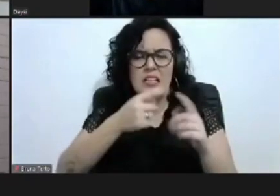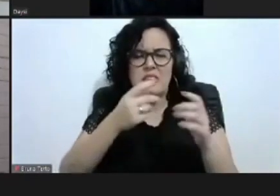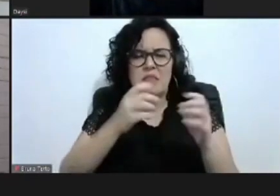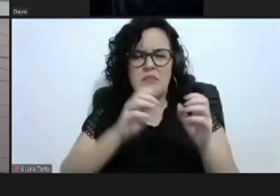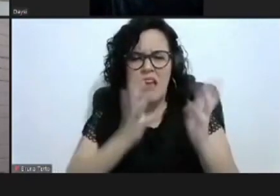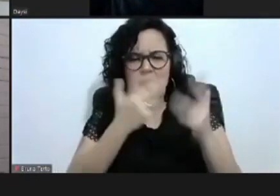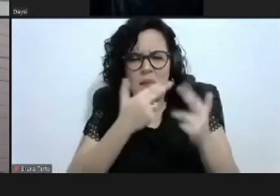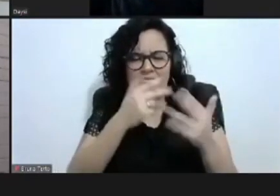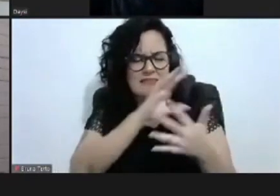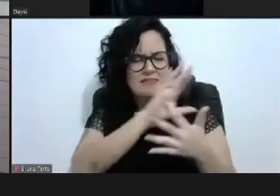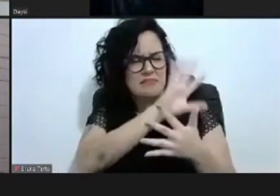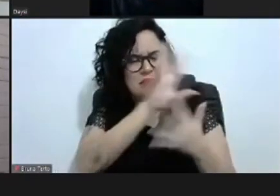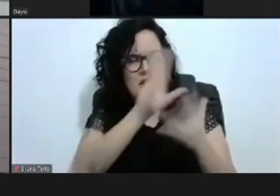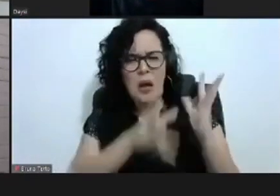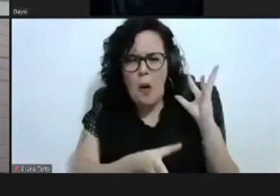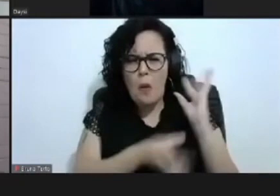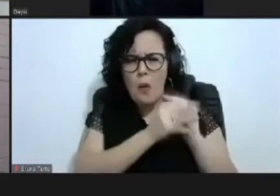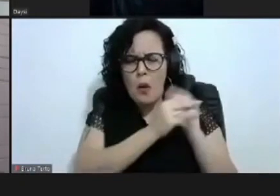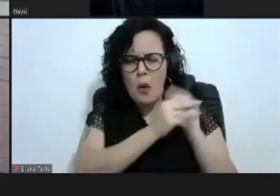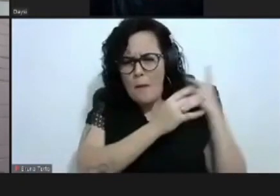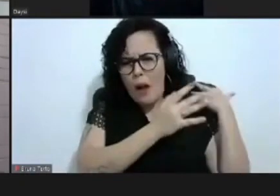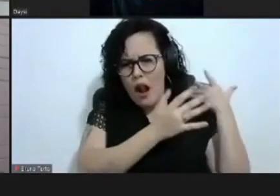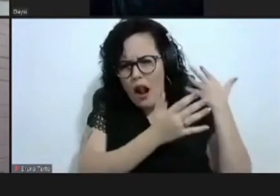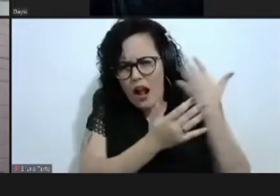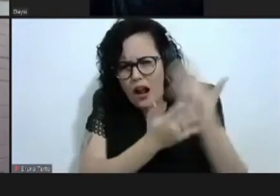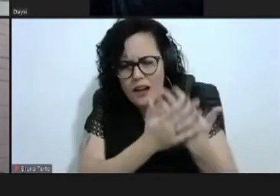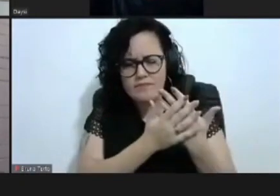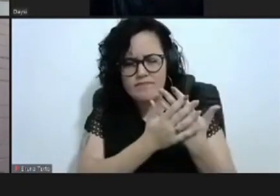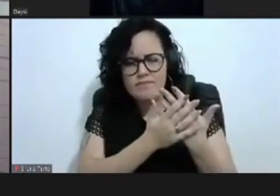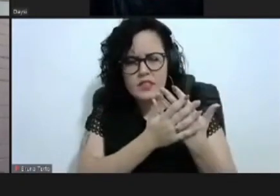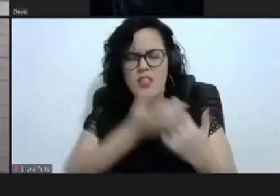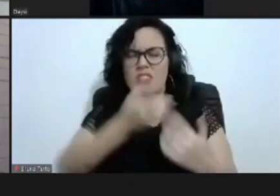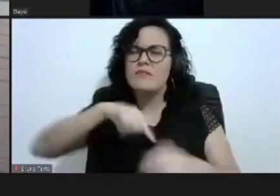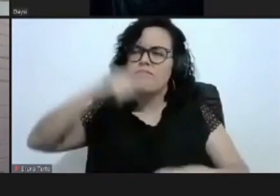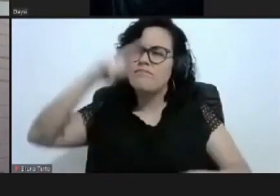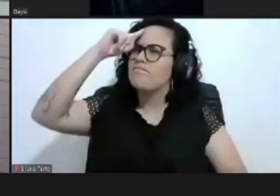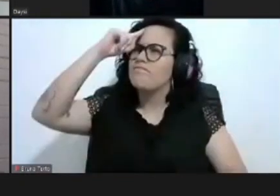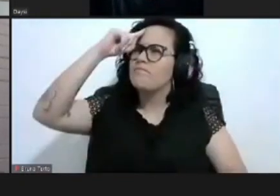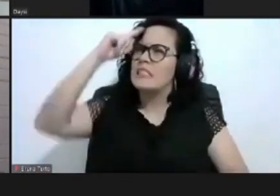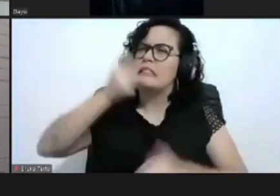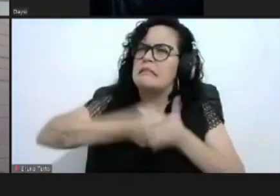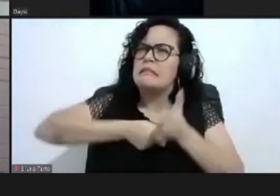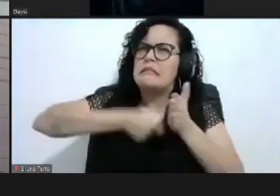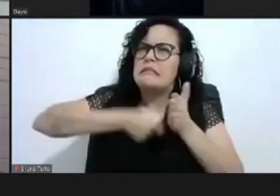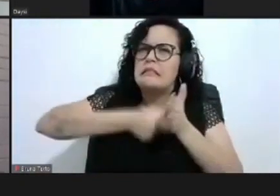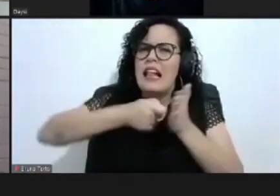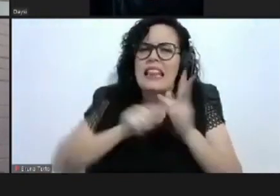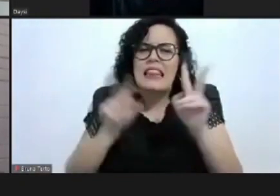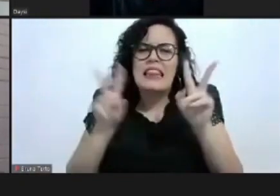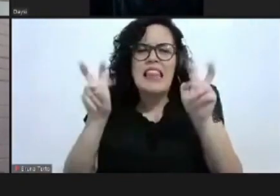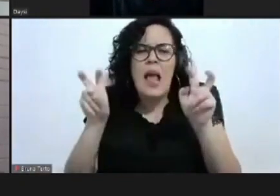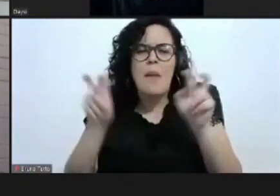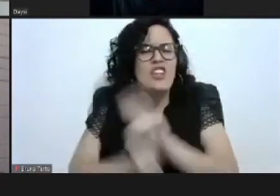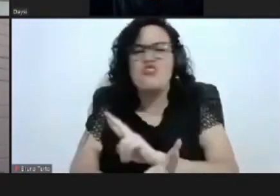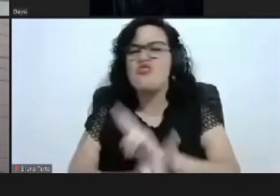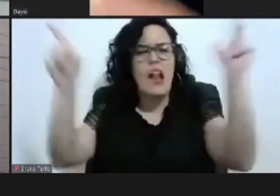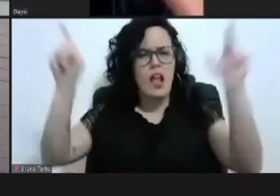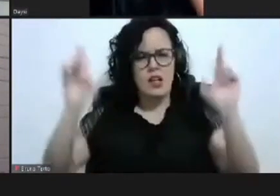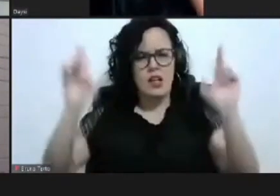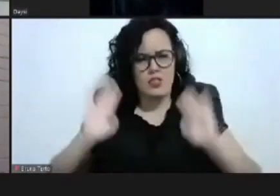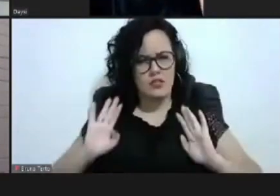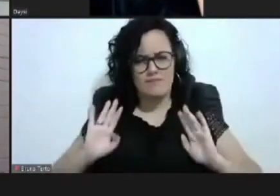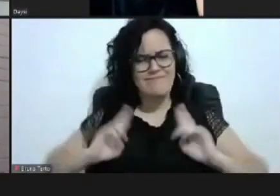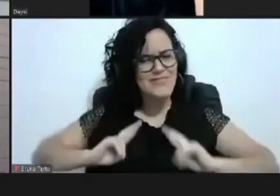né, de buscar um tema que fosse menos frequente de ser tratado, que tivesse aparecido